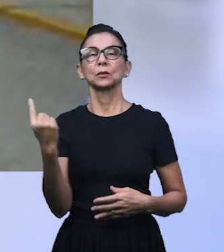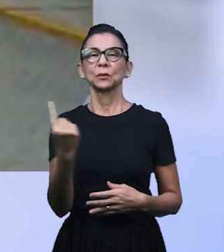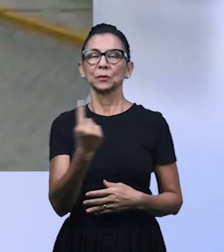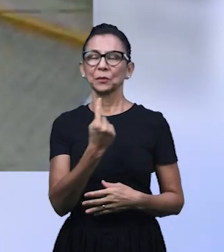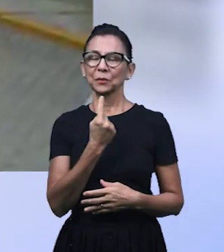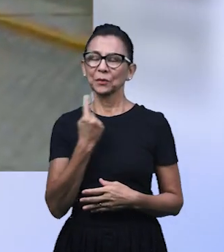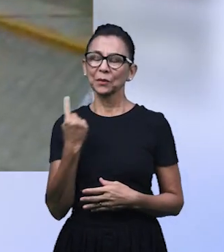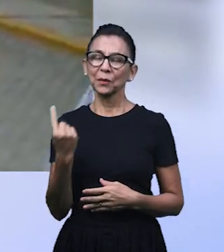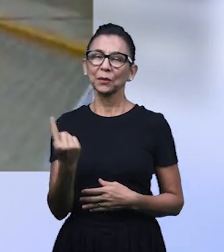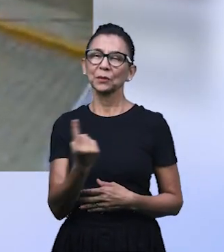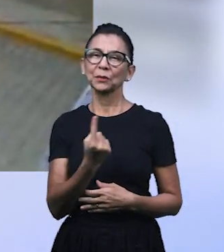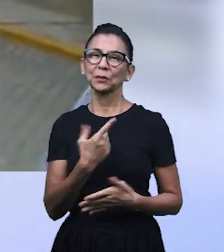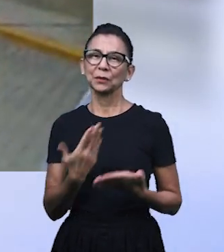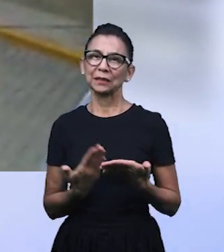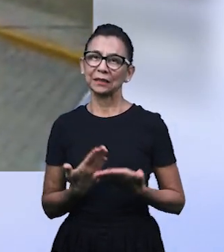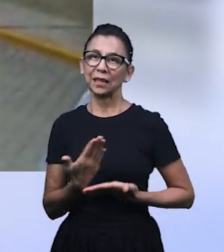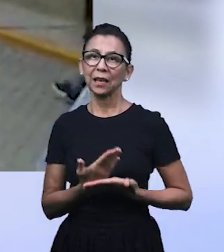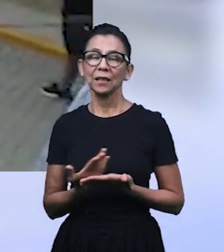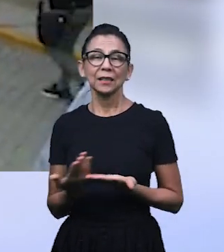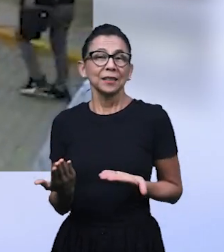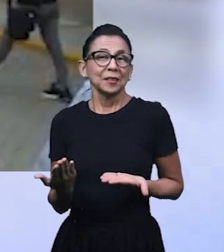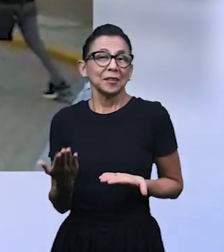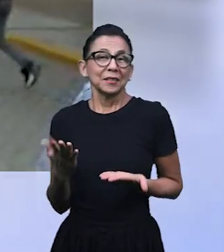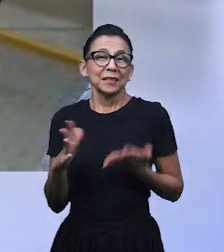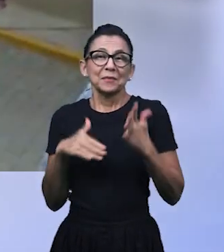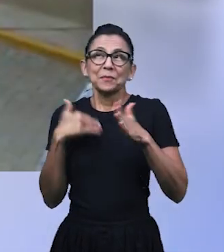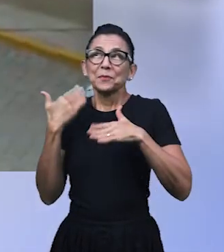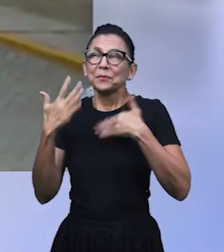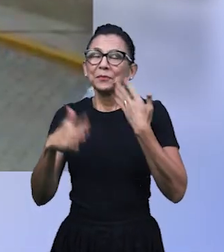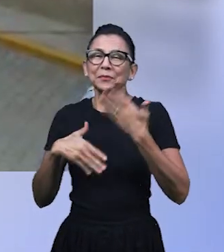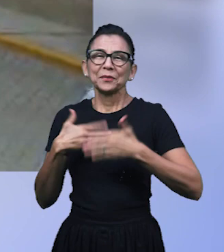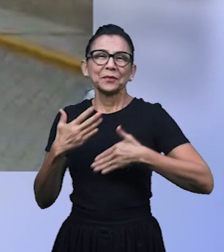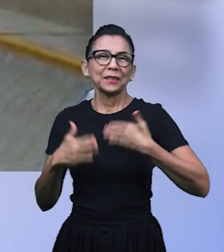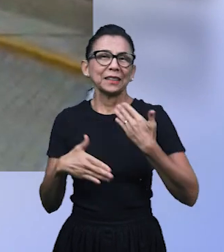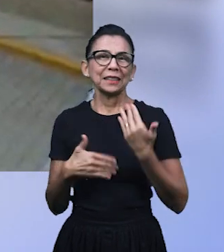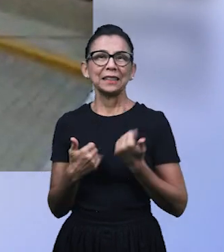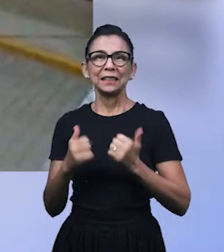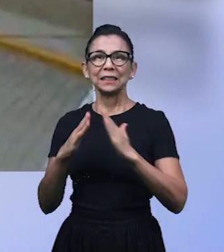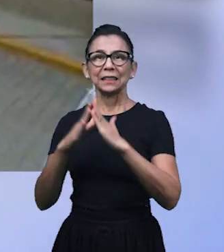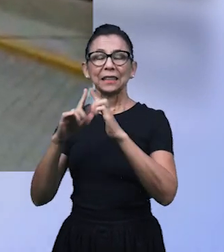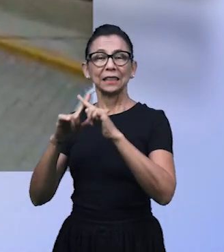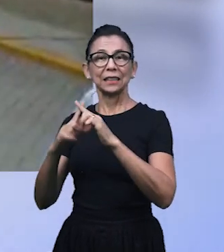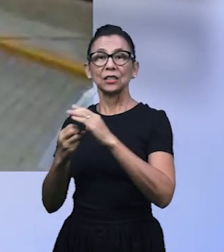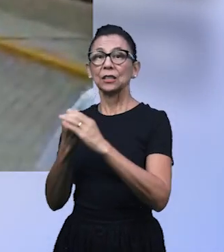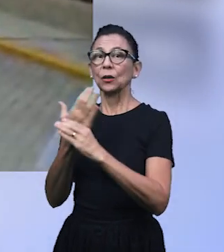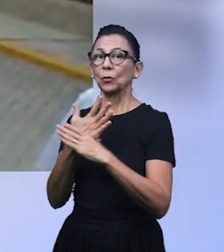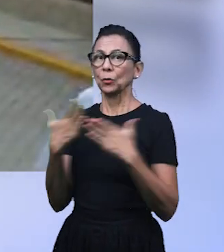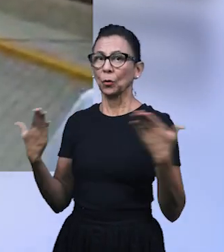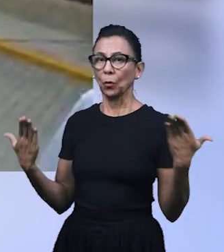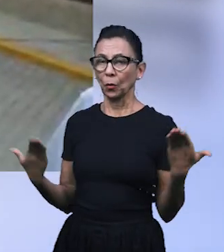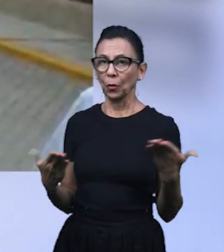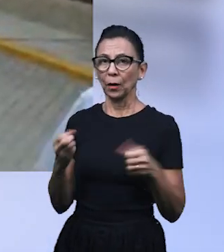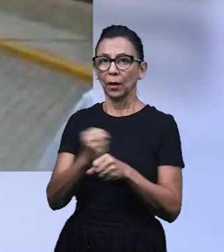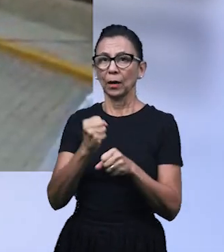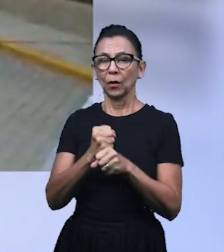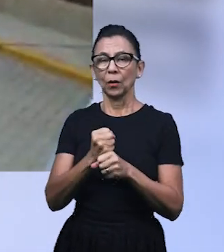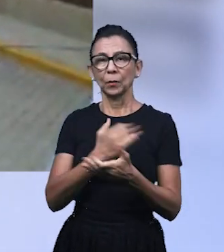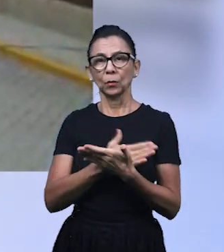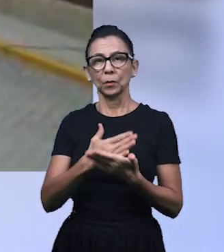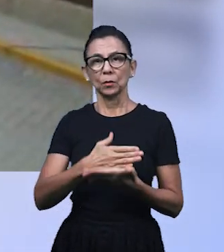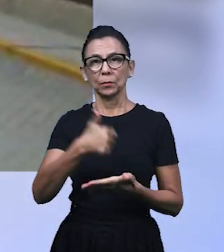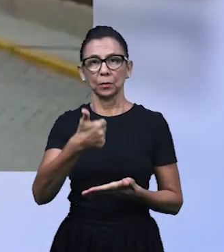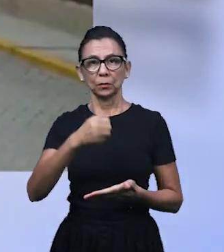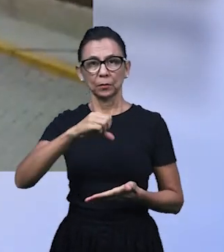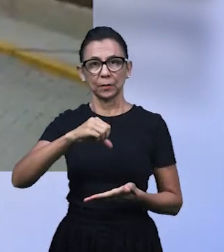muito contentes. Vamos consagrar a igreja aqui em Casa Grande. E a obra aqui começou em 1999